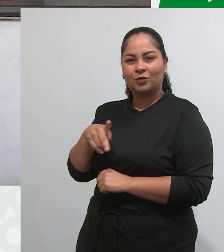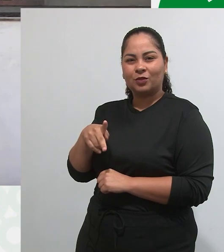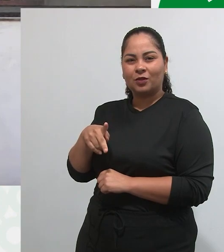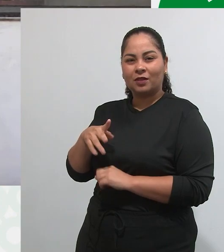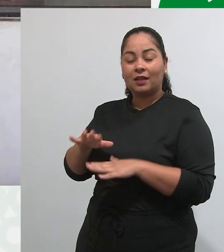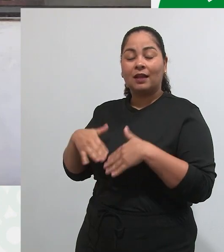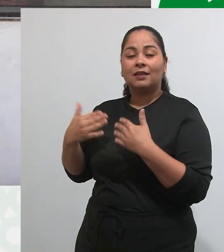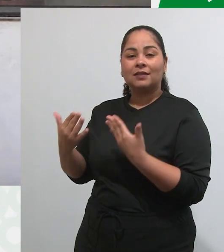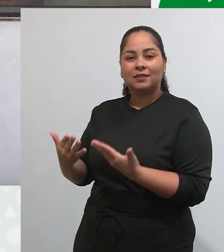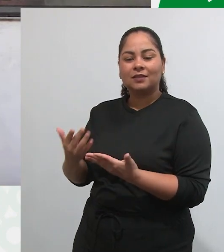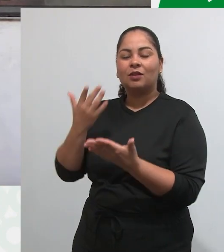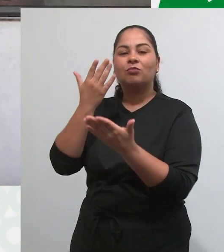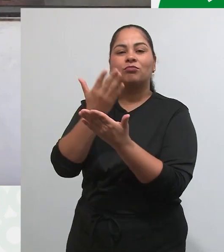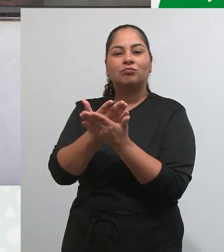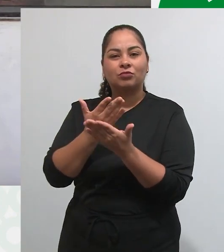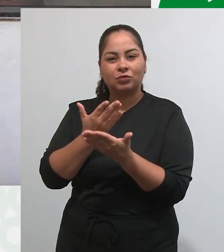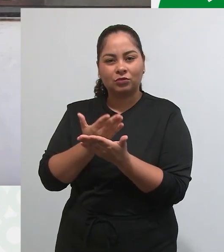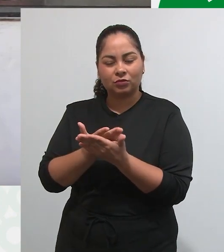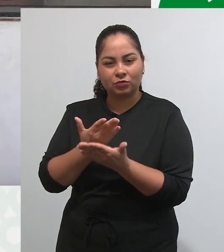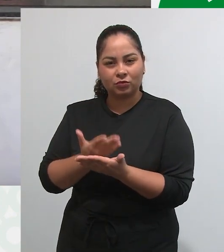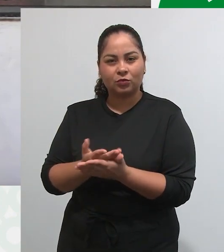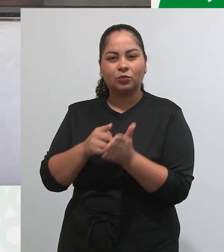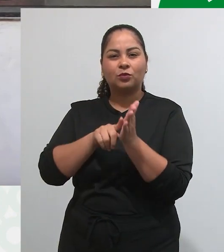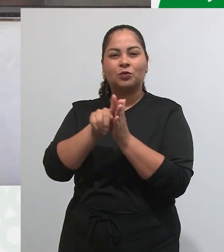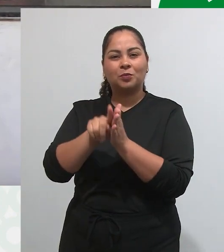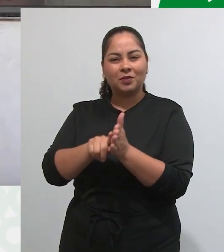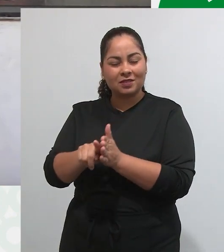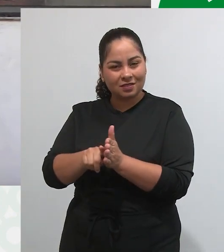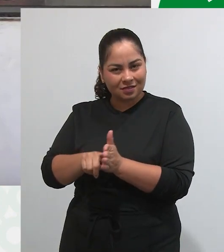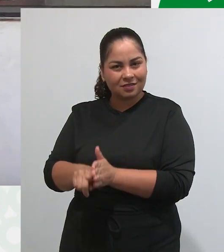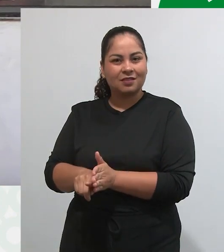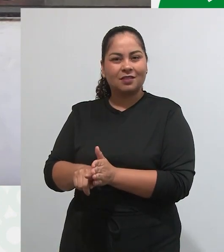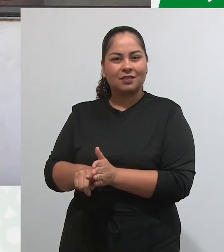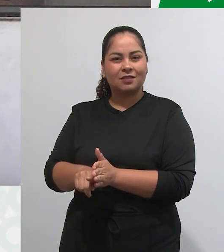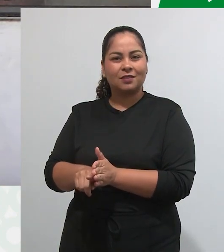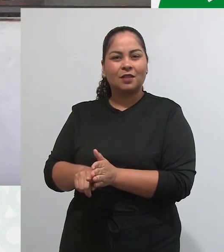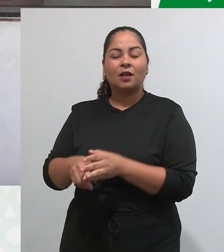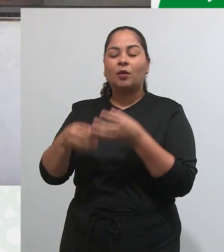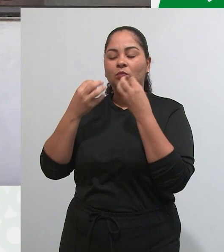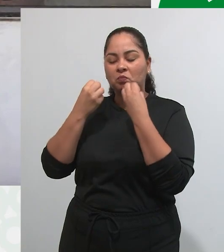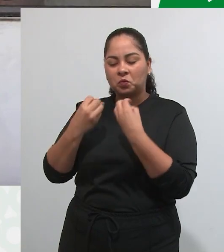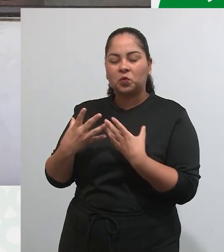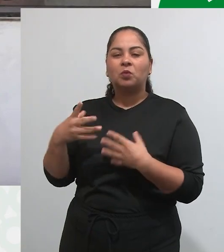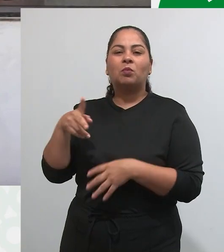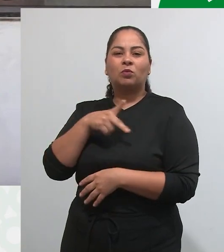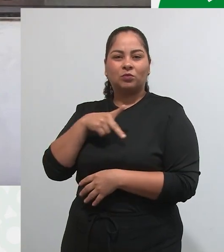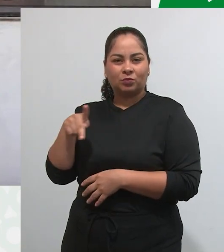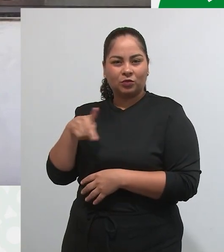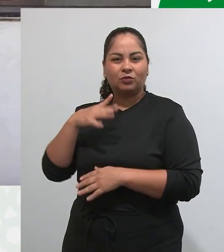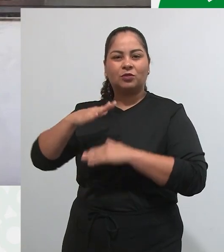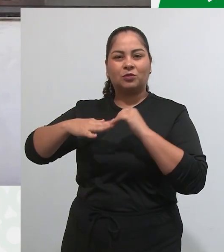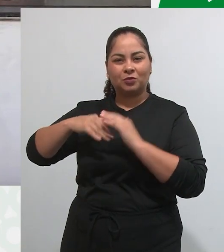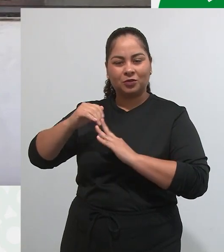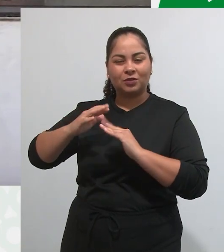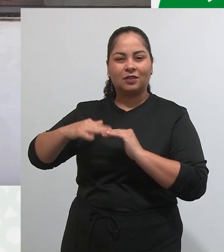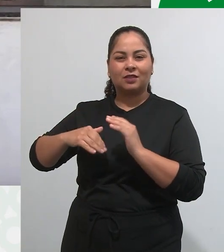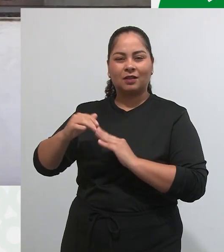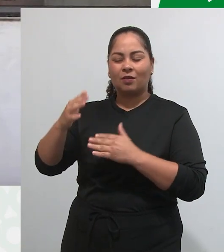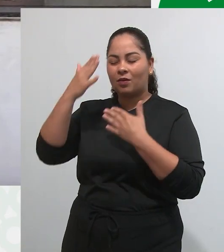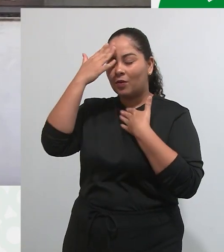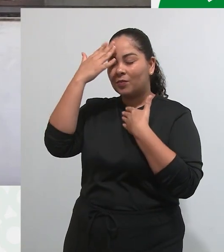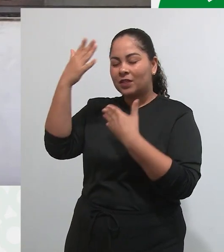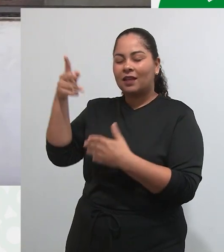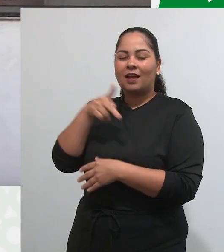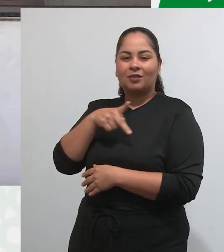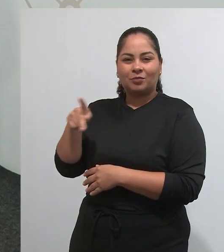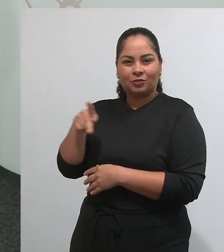cresçam, estudem, seja educador, ainda vale a pena ser educador. Muito obrigada, Anabela. Você fez